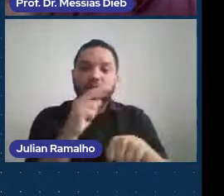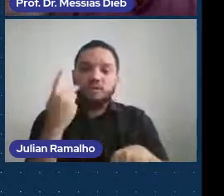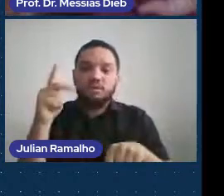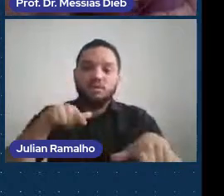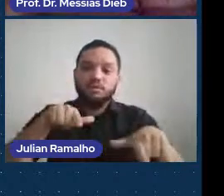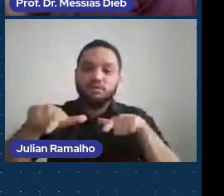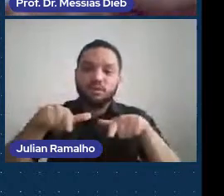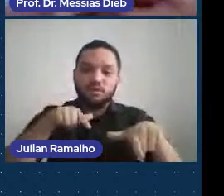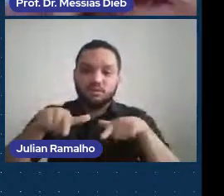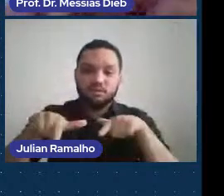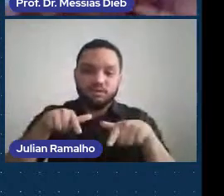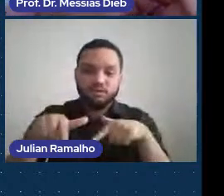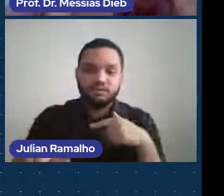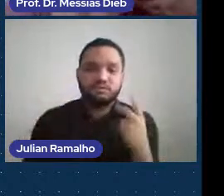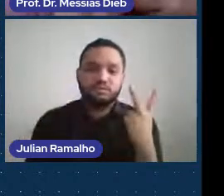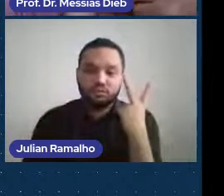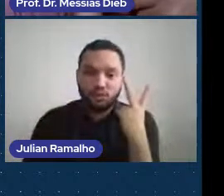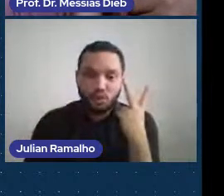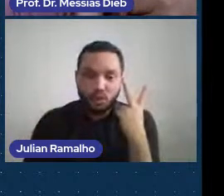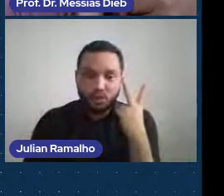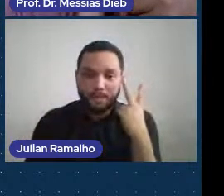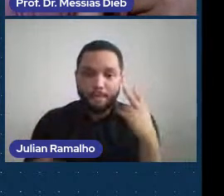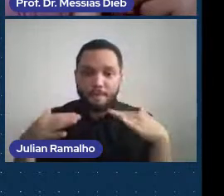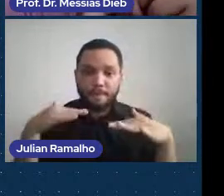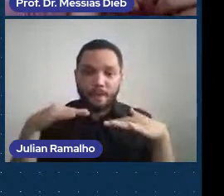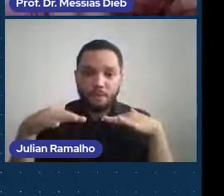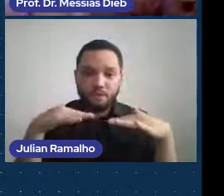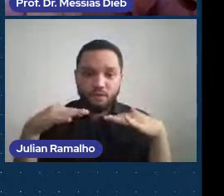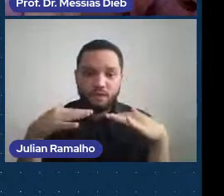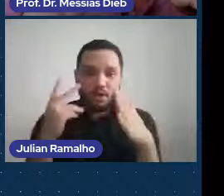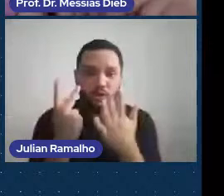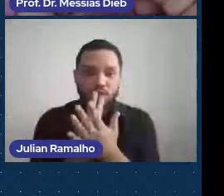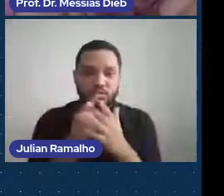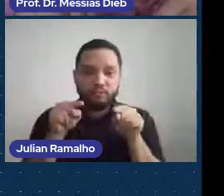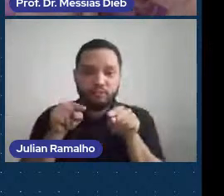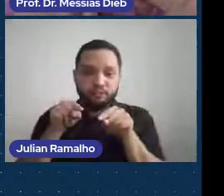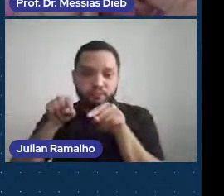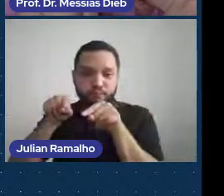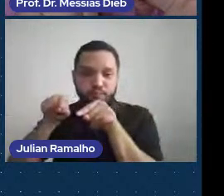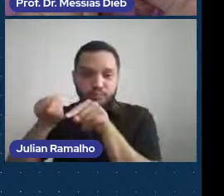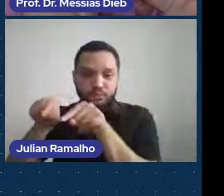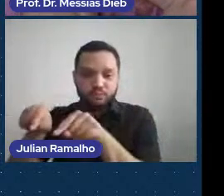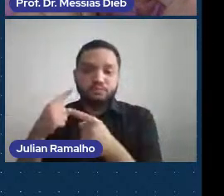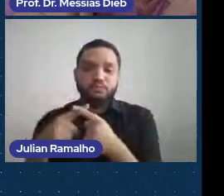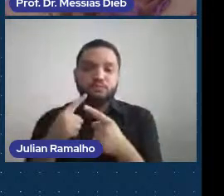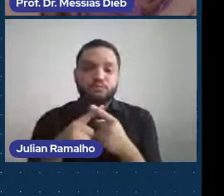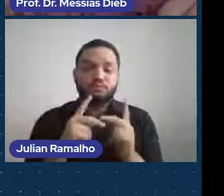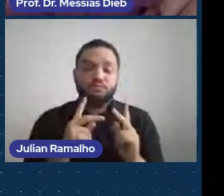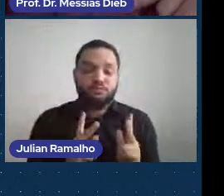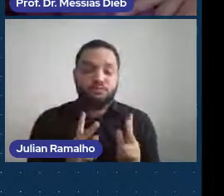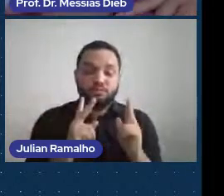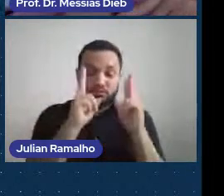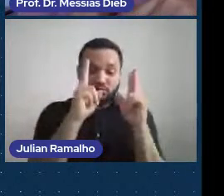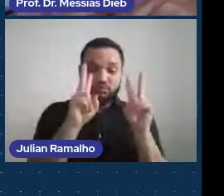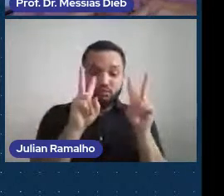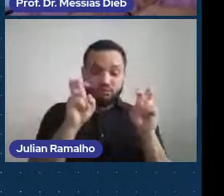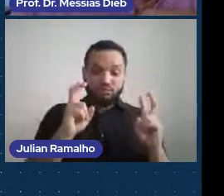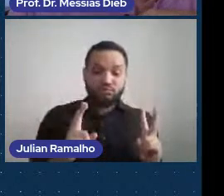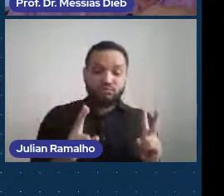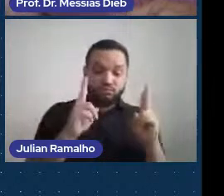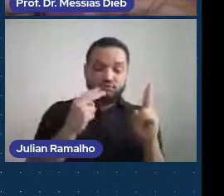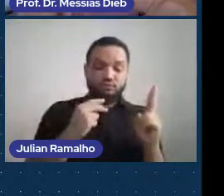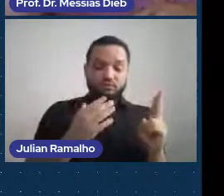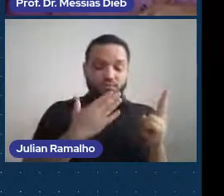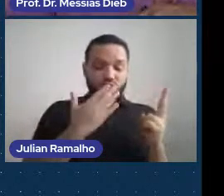que são dois movimentos que acontecem simultaneamente, porque a delimitação ela me aponta para